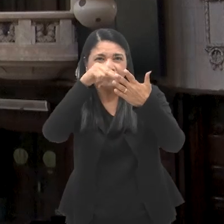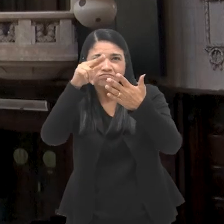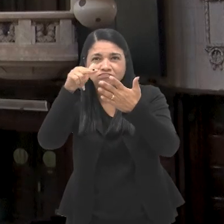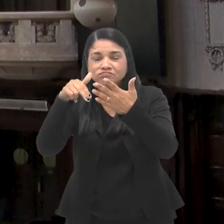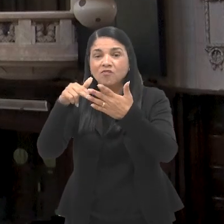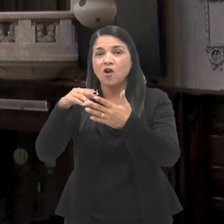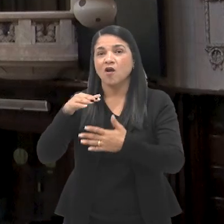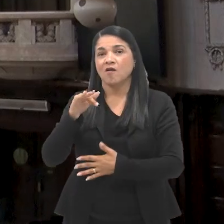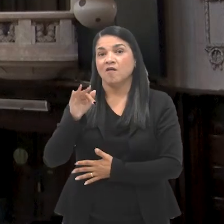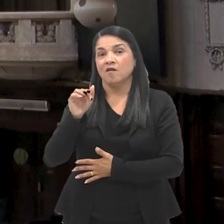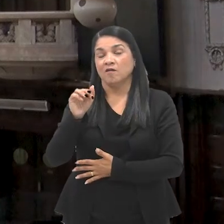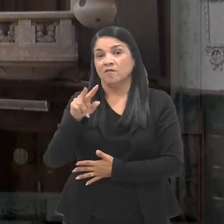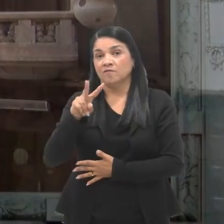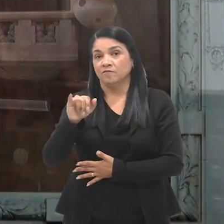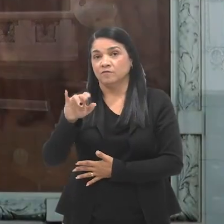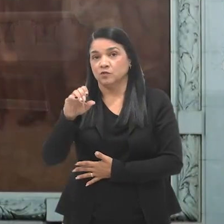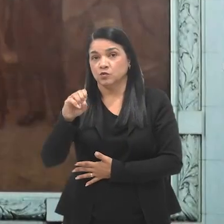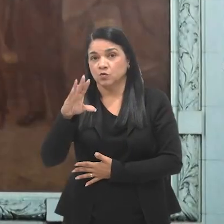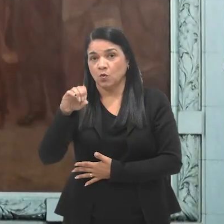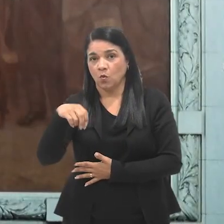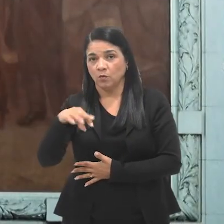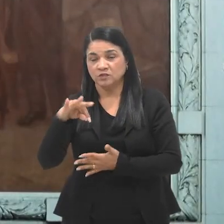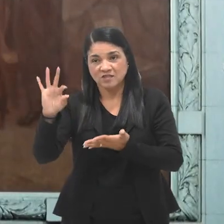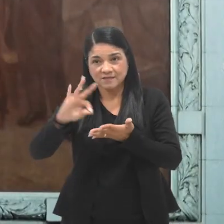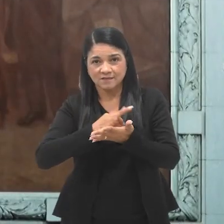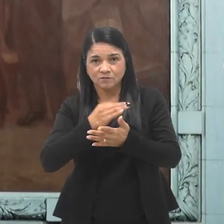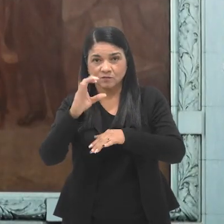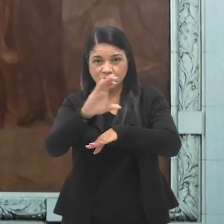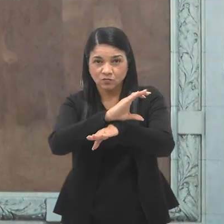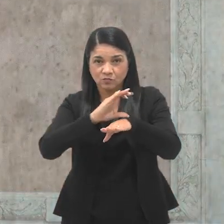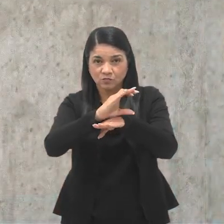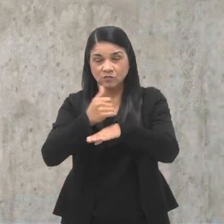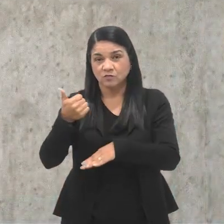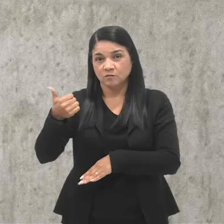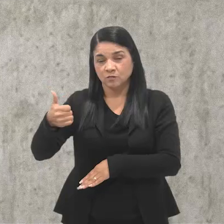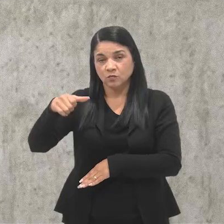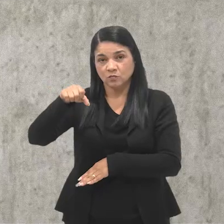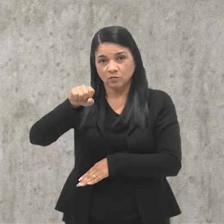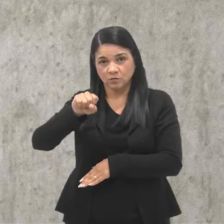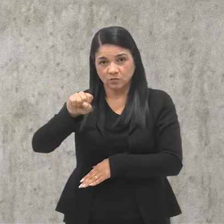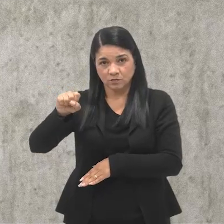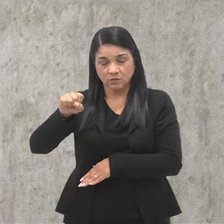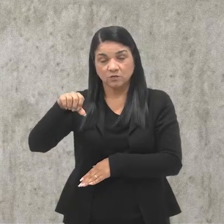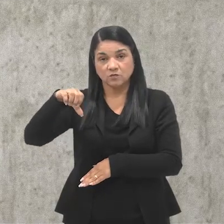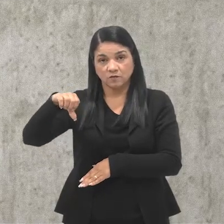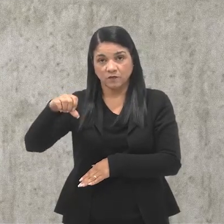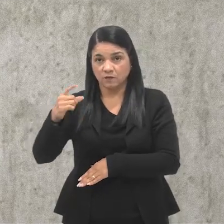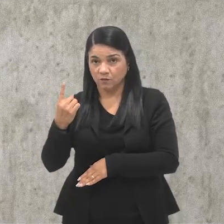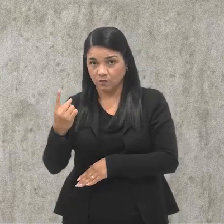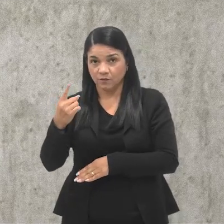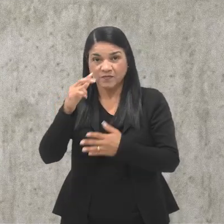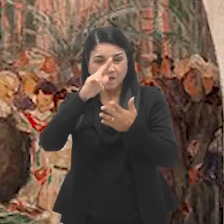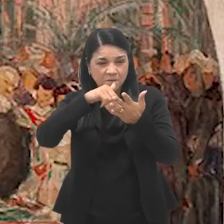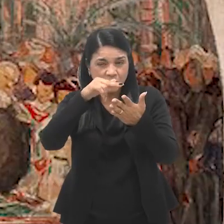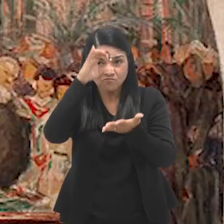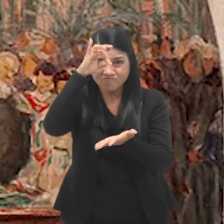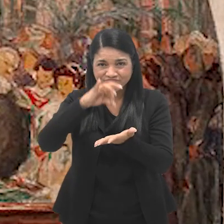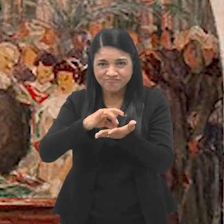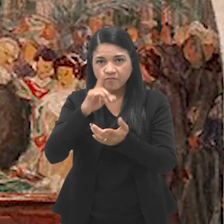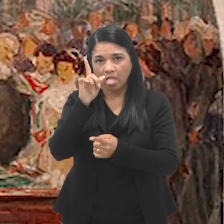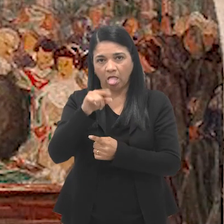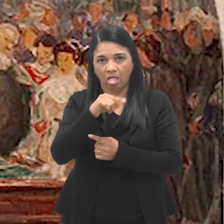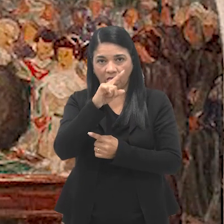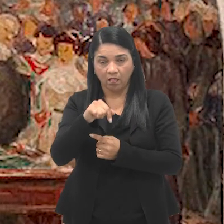a obra de Eliseu Visconti, que representa a assinatura da Constituição de 1891.